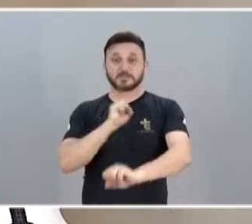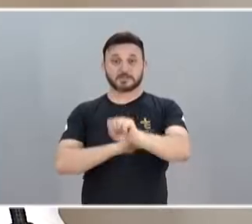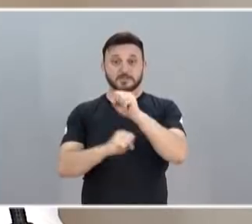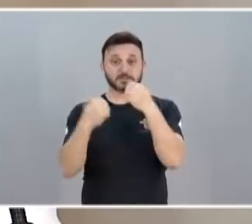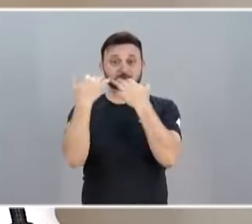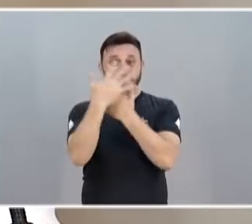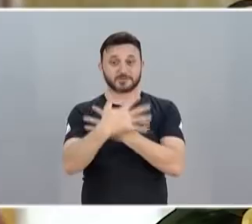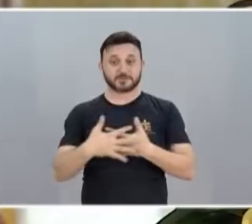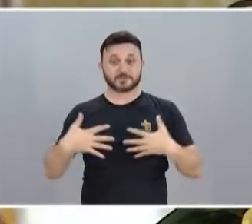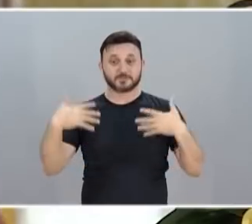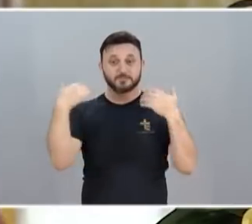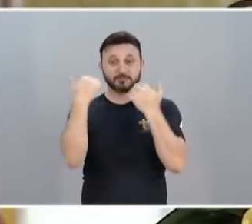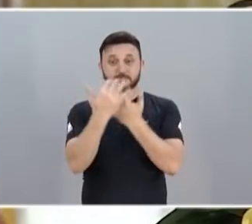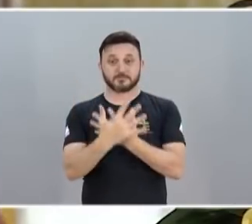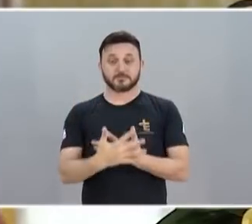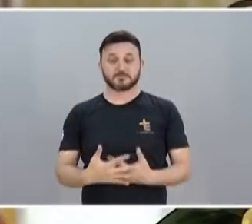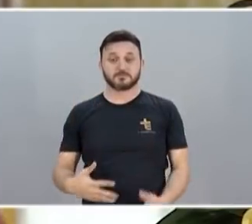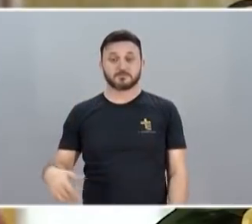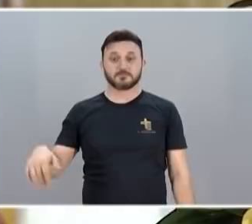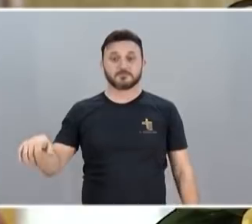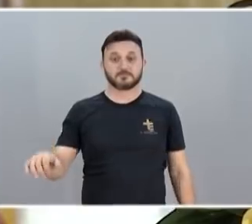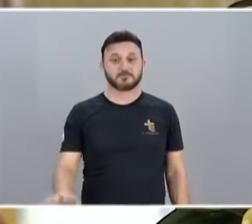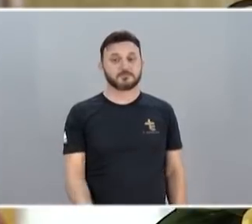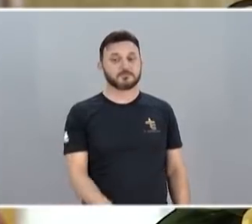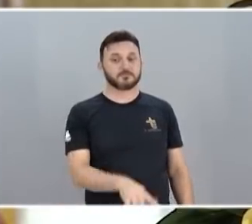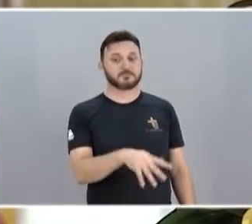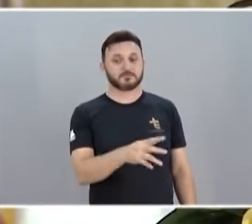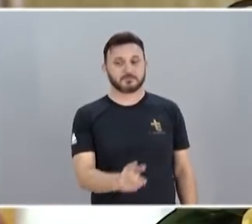face. Salmodiemos.